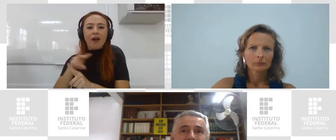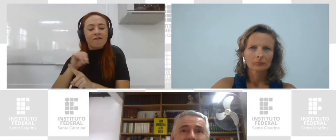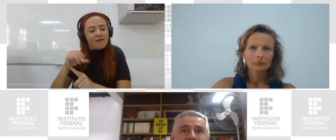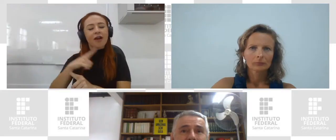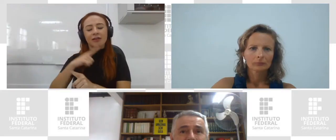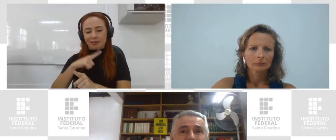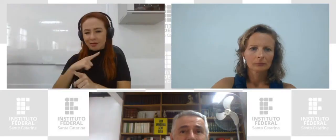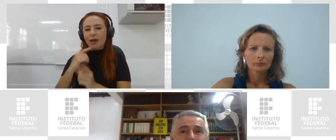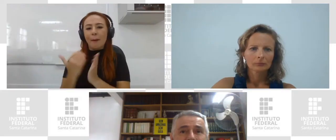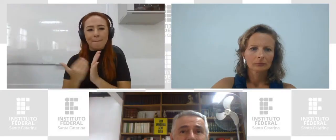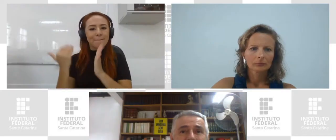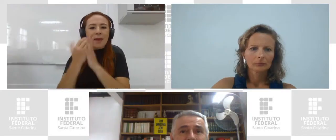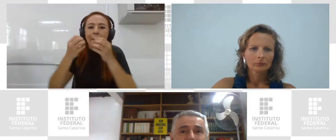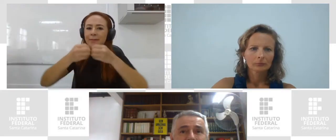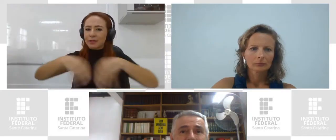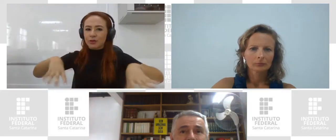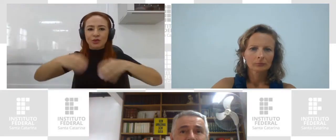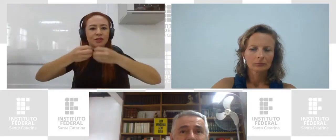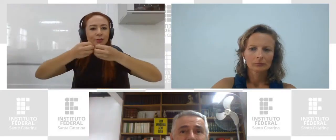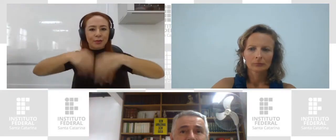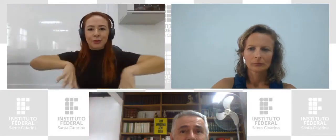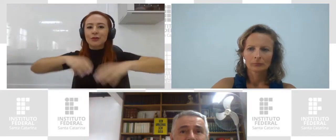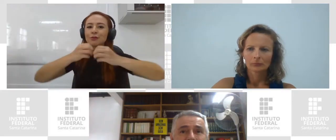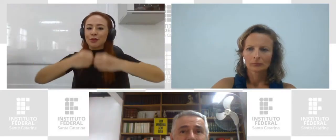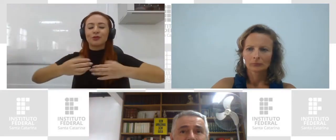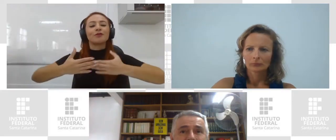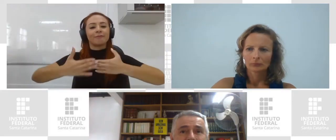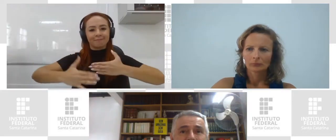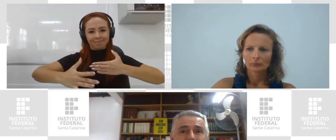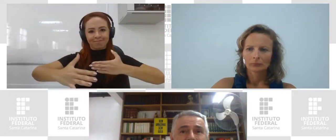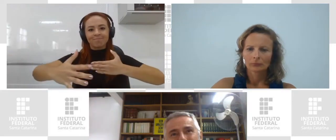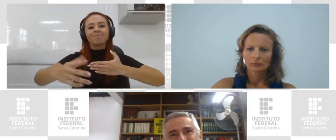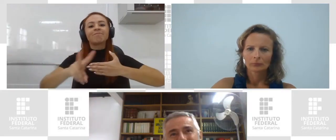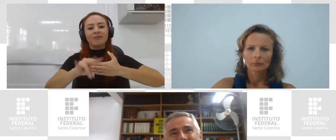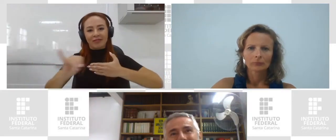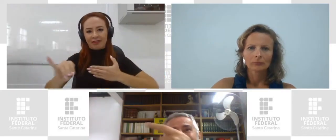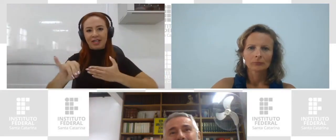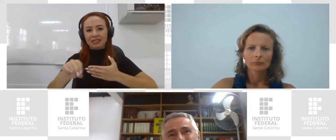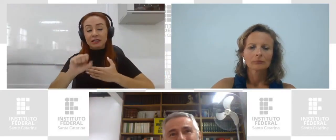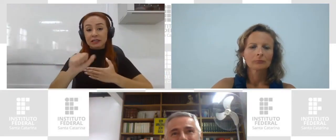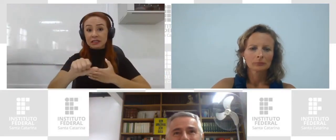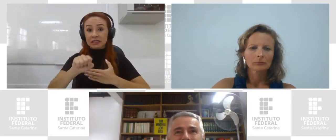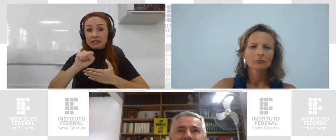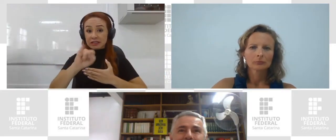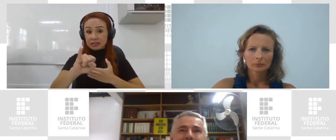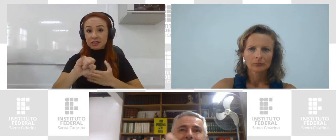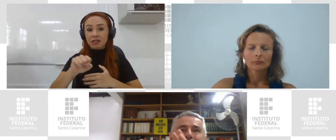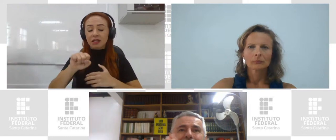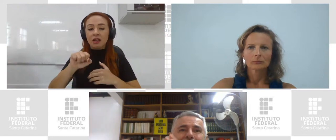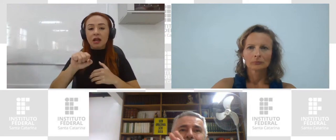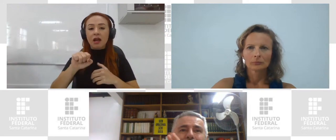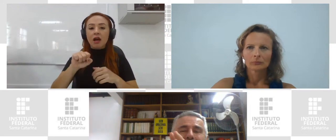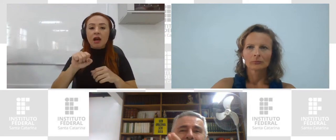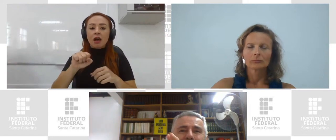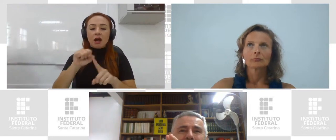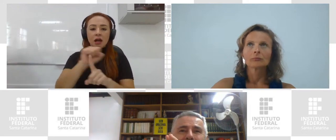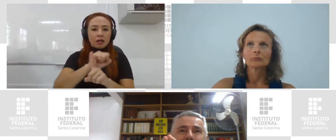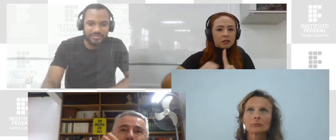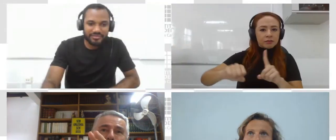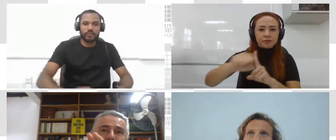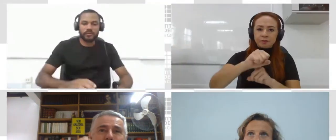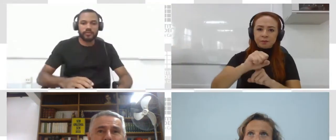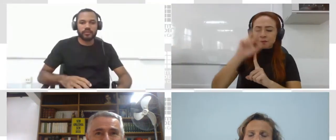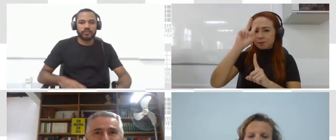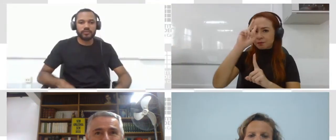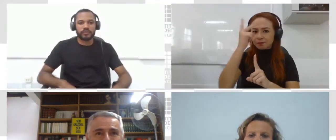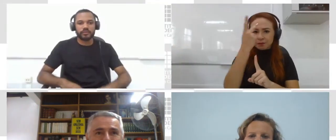grandes, vai haver sacrifícios muito grandes, mas se nós não mudarmos, os sacrifícios e os prejuízos serão ainda maiores. Então, nós estamos entre duas questões, entre